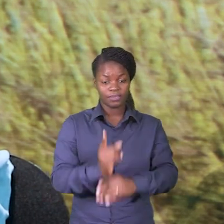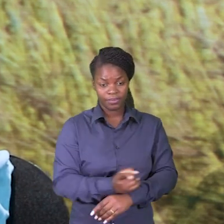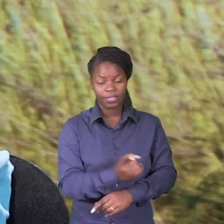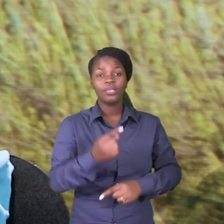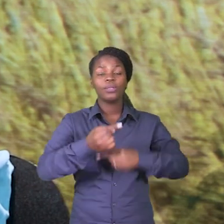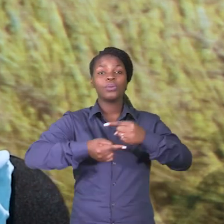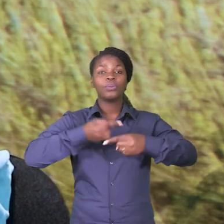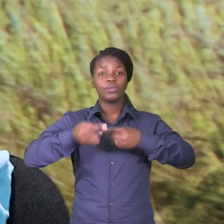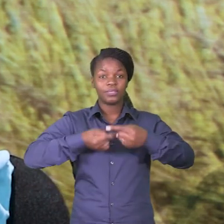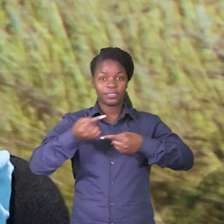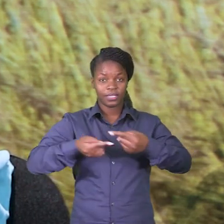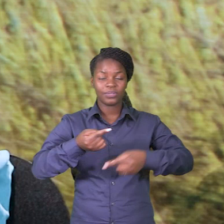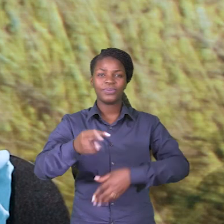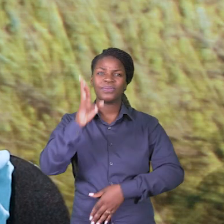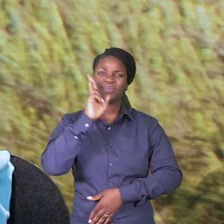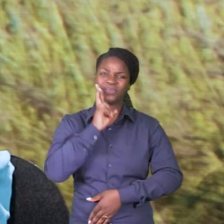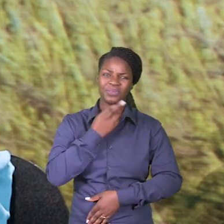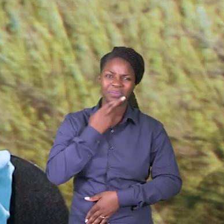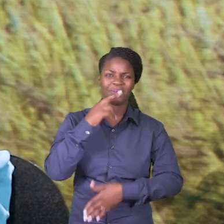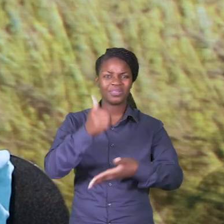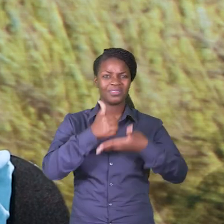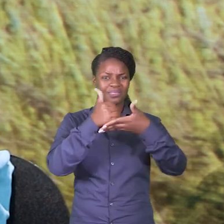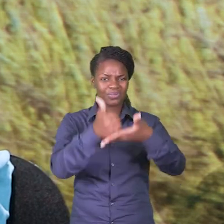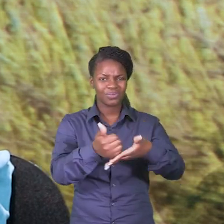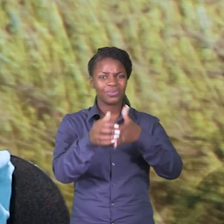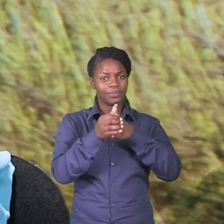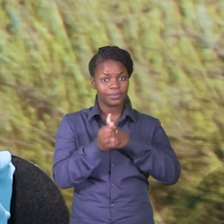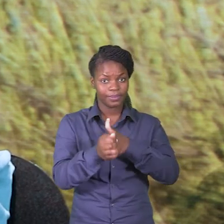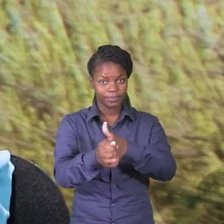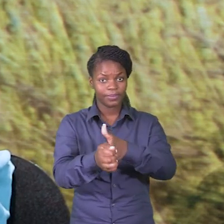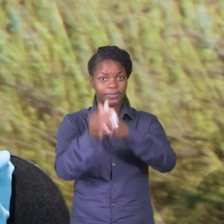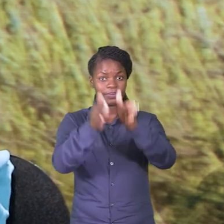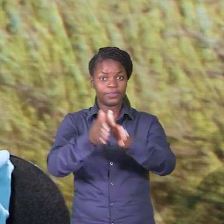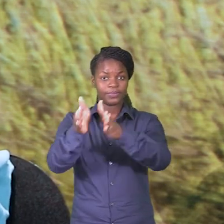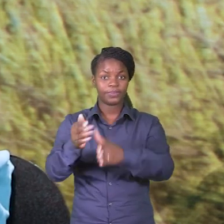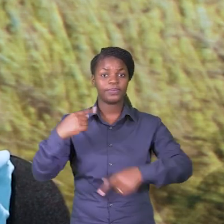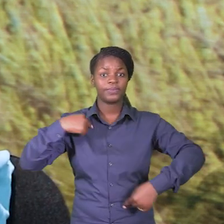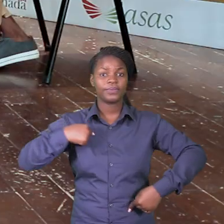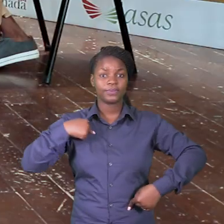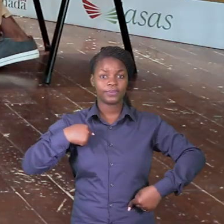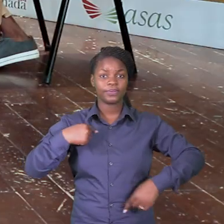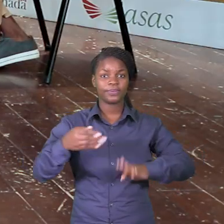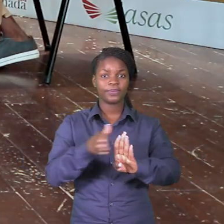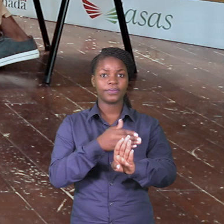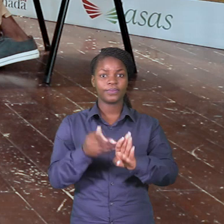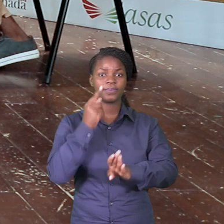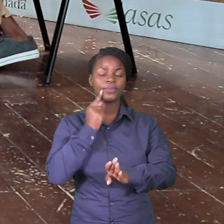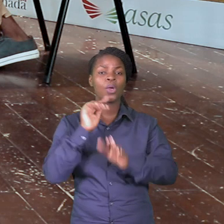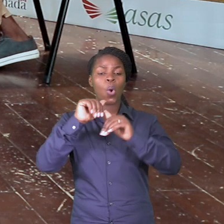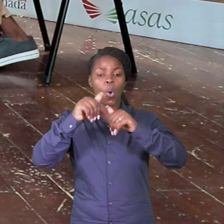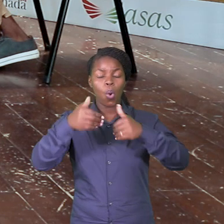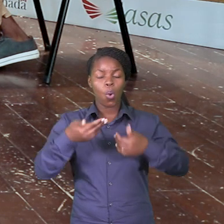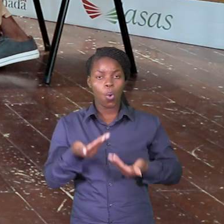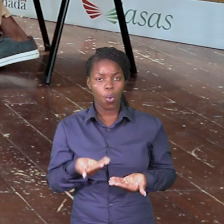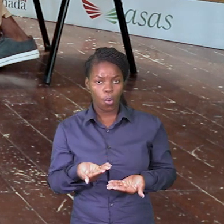processo de garantir que haja resposta que haja encaminhamento que hja assistência às vítimas se elas não não dão segmento